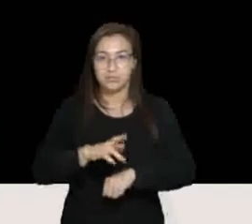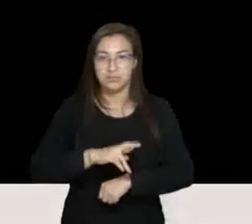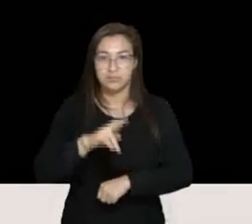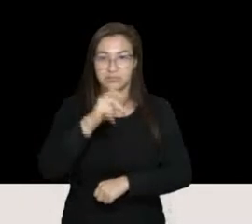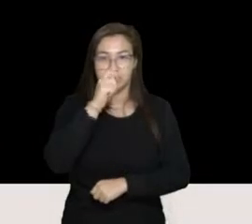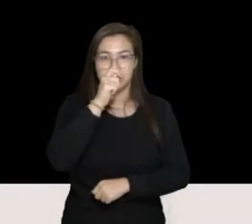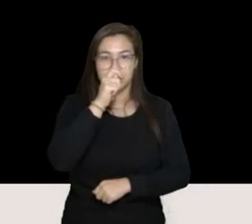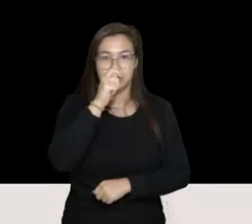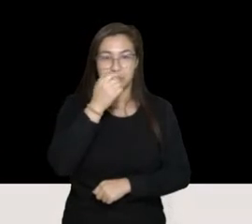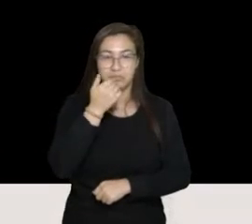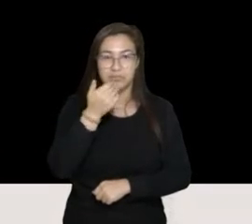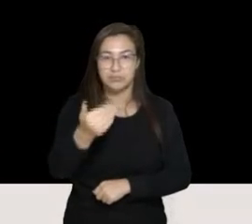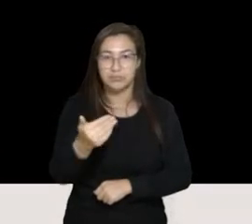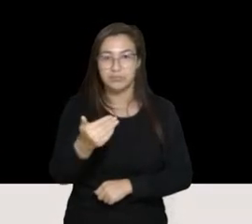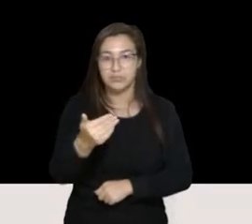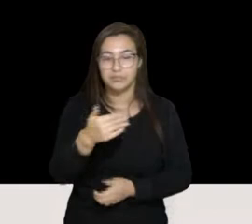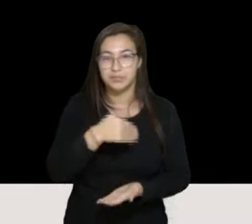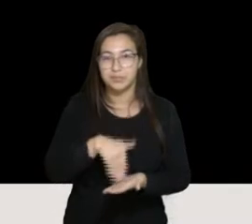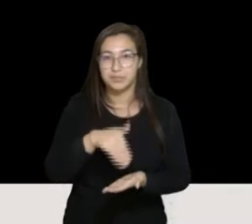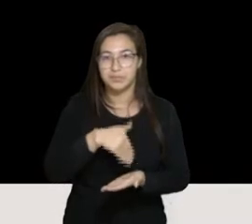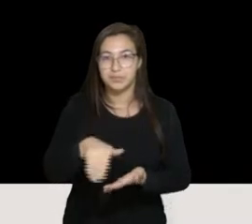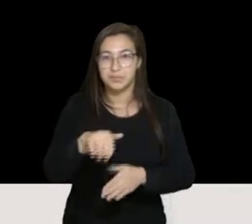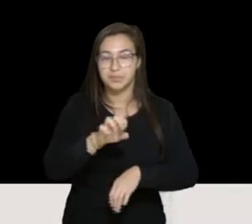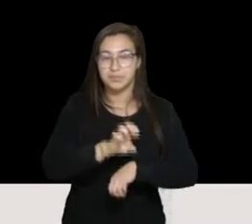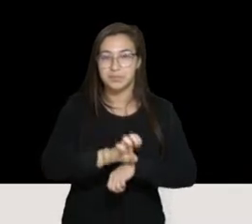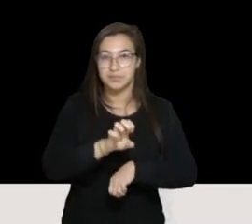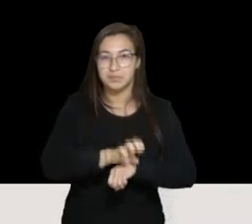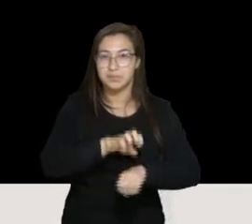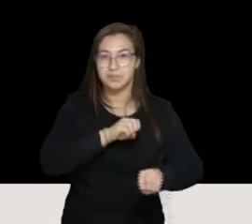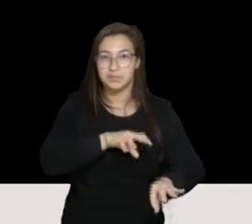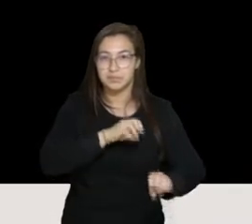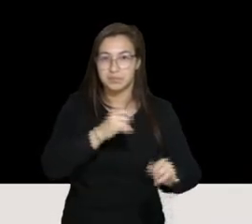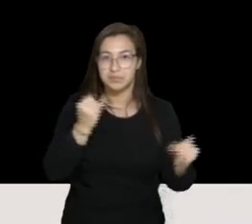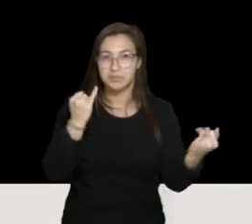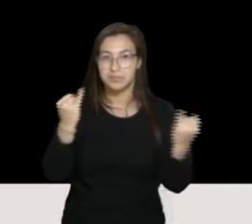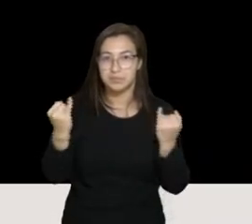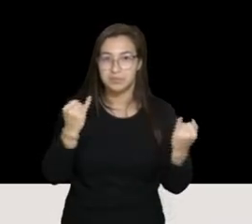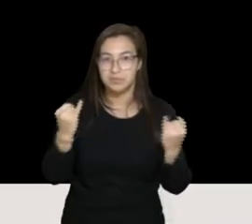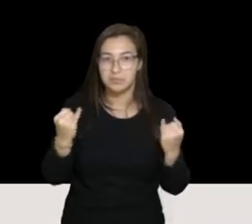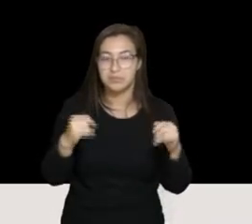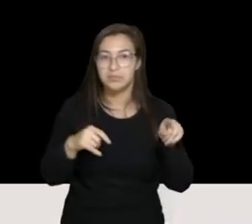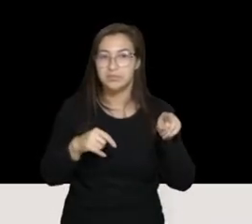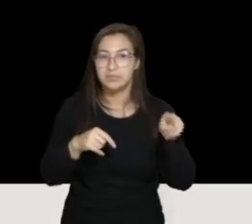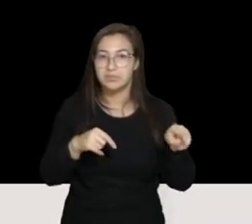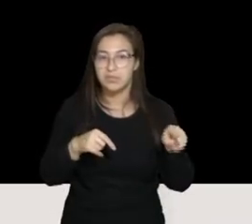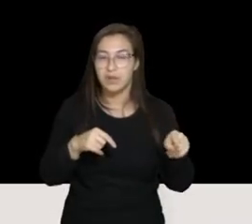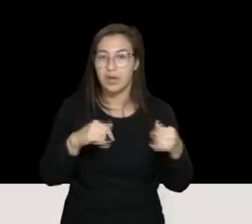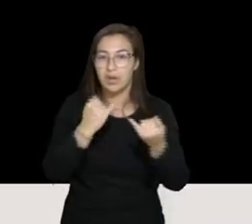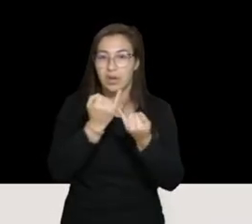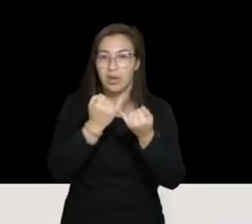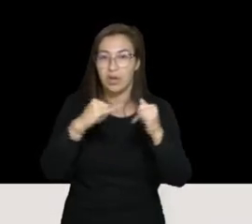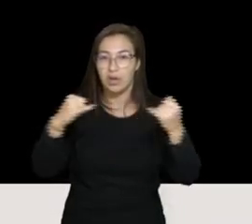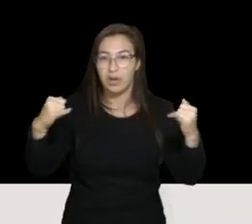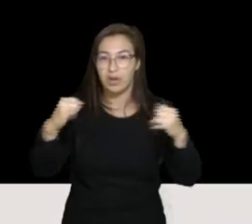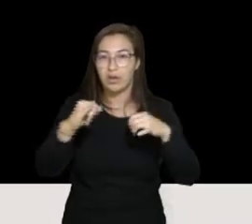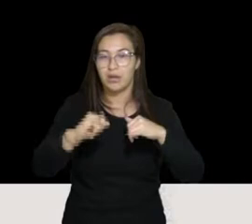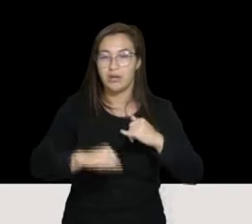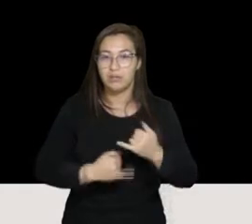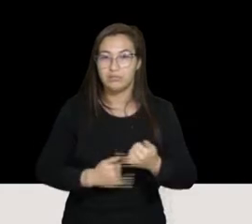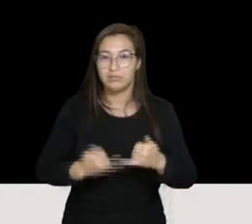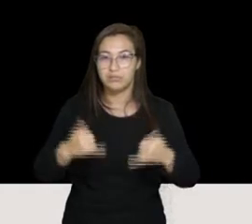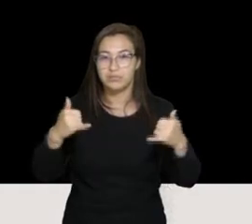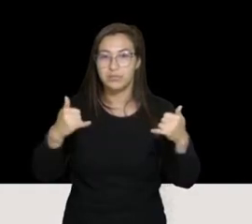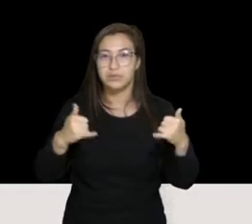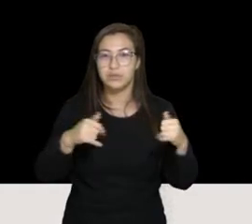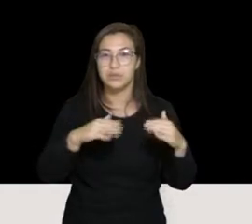Johnny solicitando ao secretário de Estado da Educação e informações acerca da rede elétrica da Escola